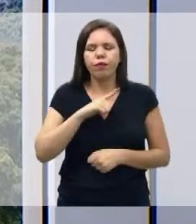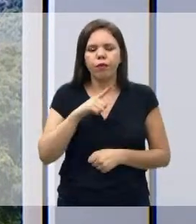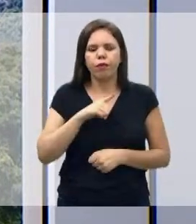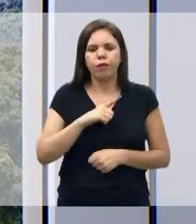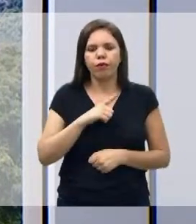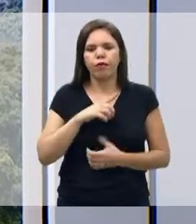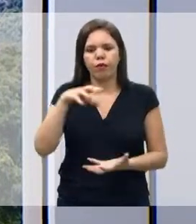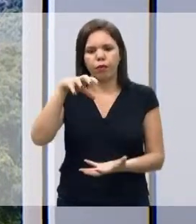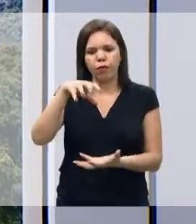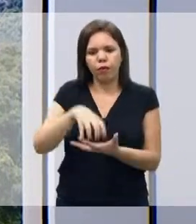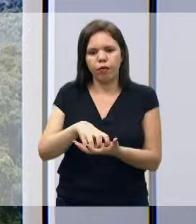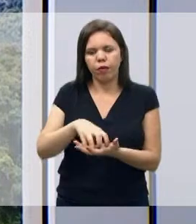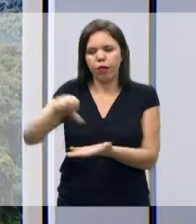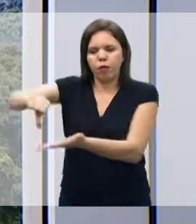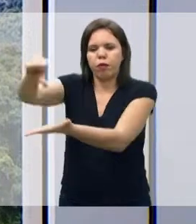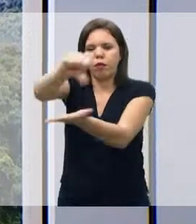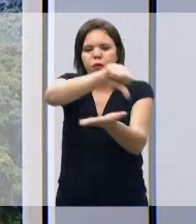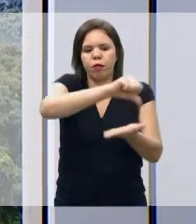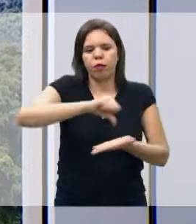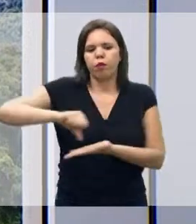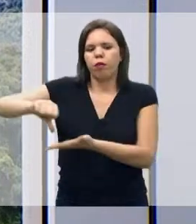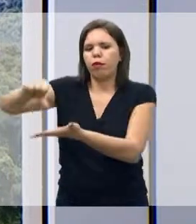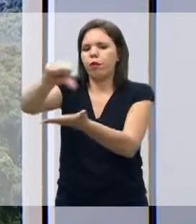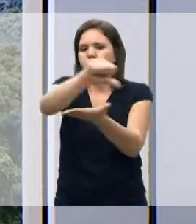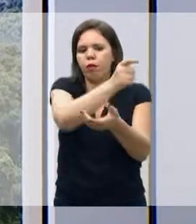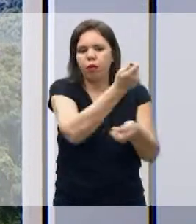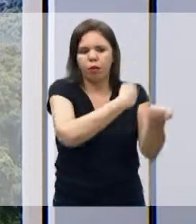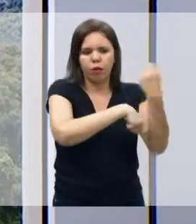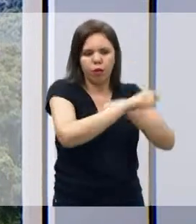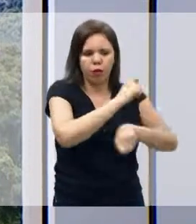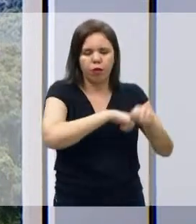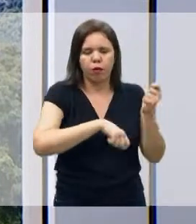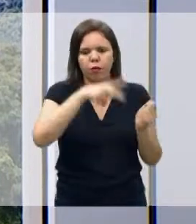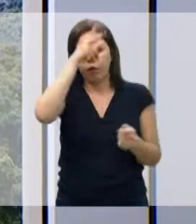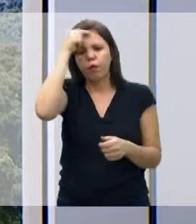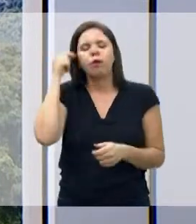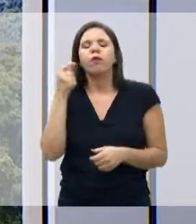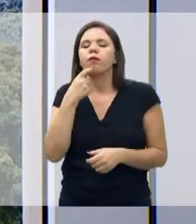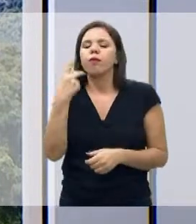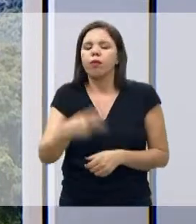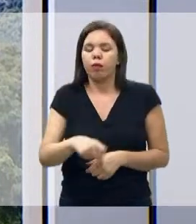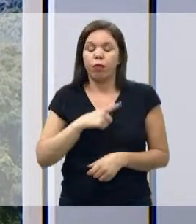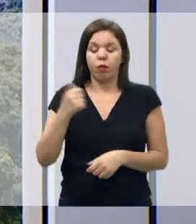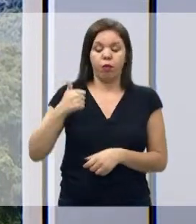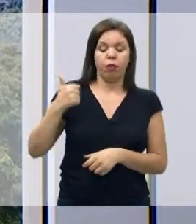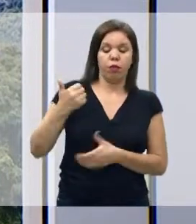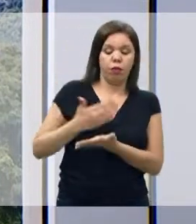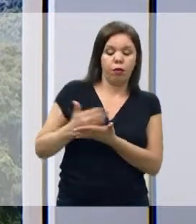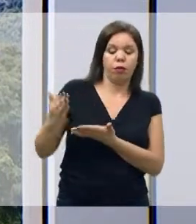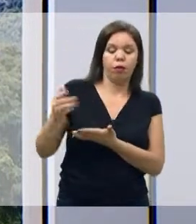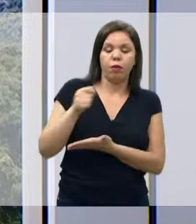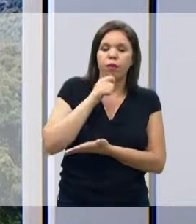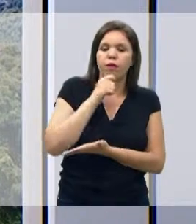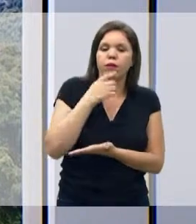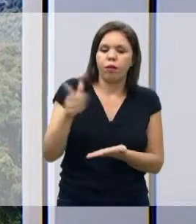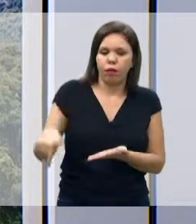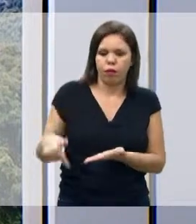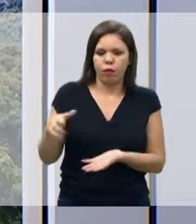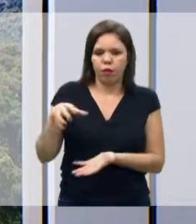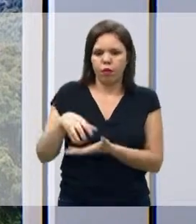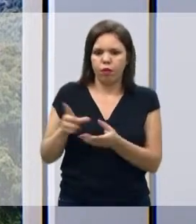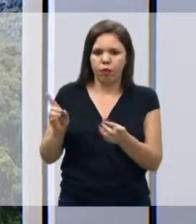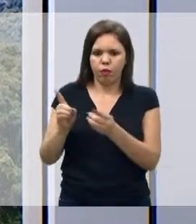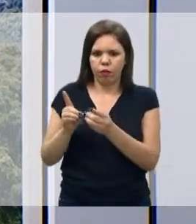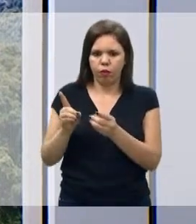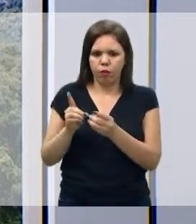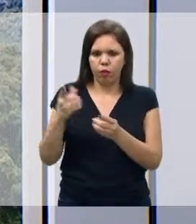um centro-dia em cada região administrativa. E a gente está dando o primeiro passo para o primeiro. Sim. Então, esse serviço,